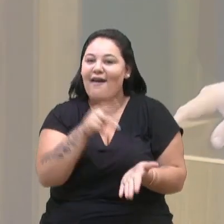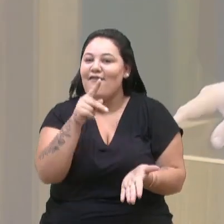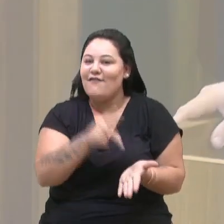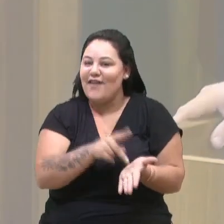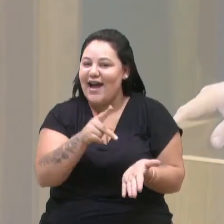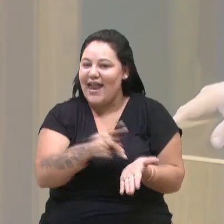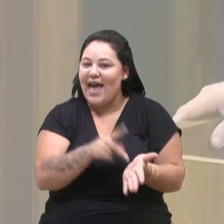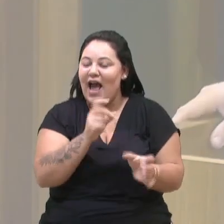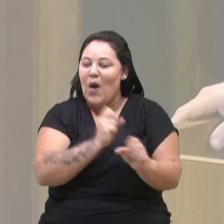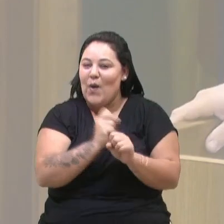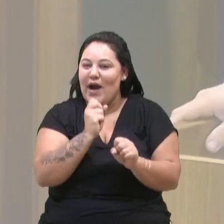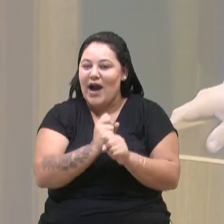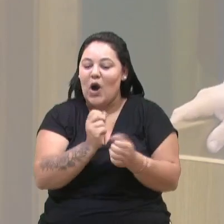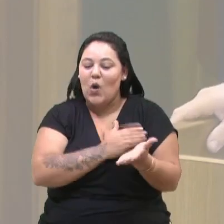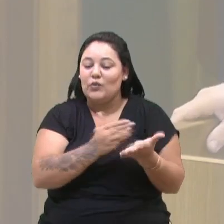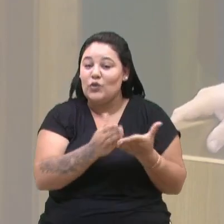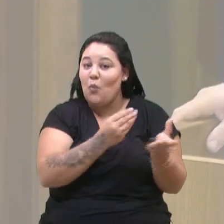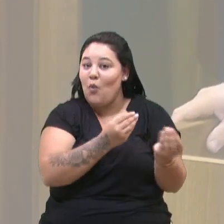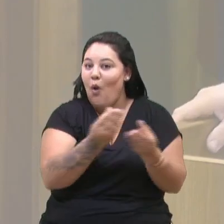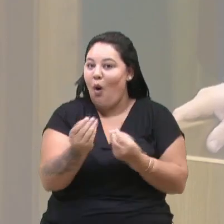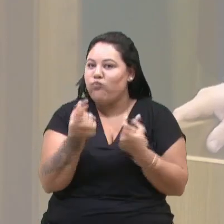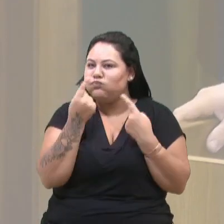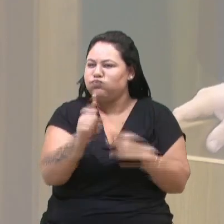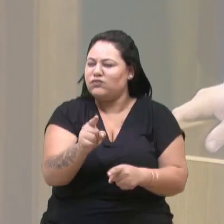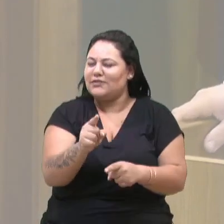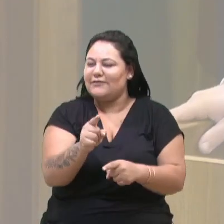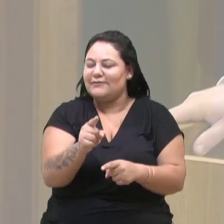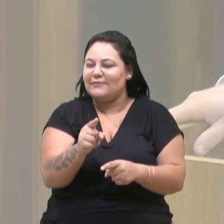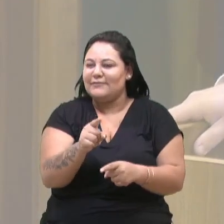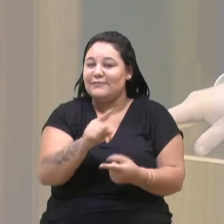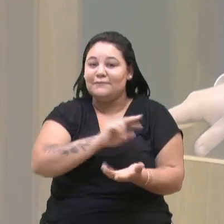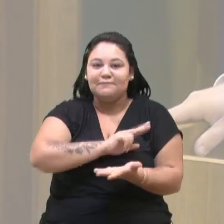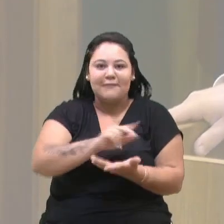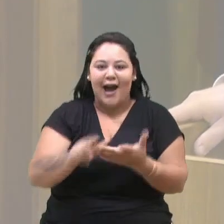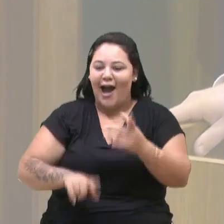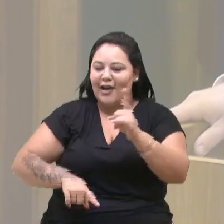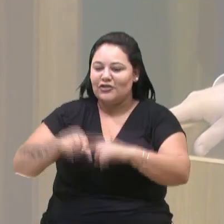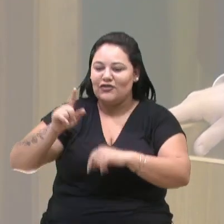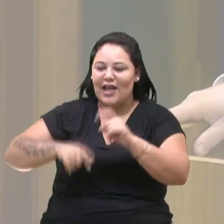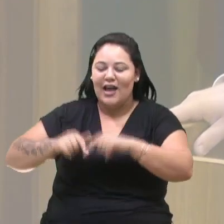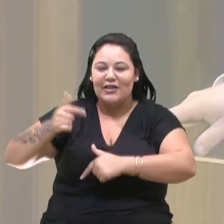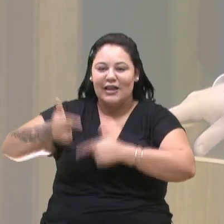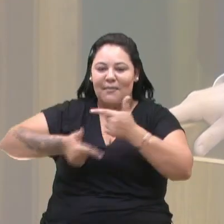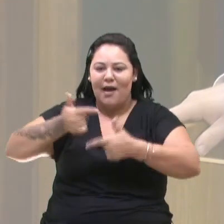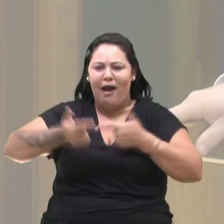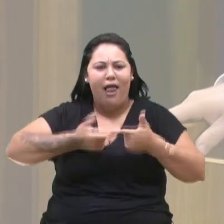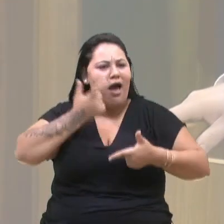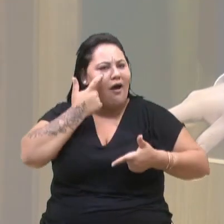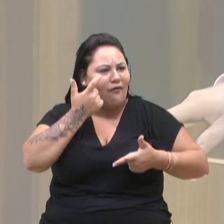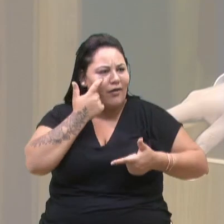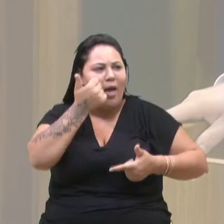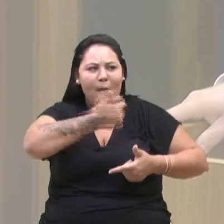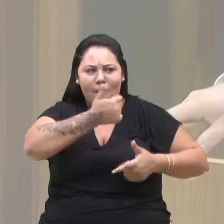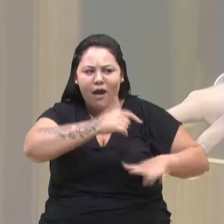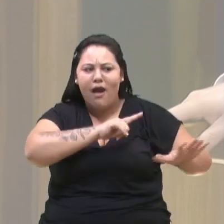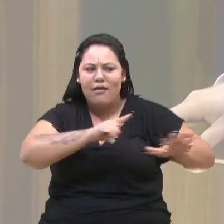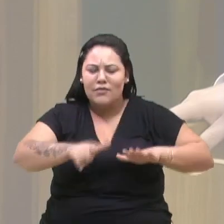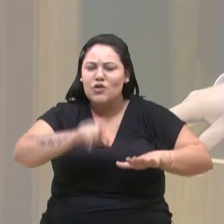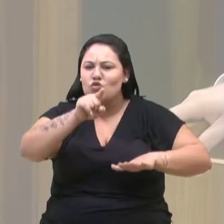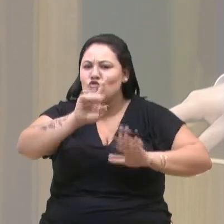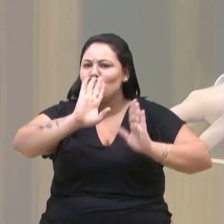começou com muitos desafios, né, uma série de atividades, e vi que desde a primeira semana, né, tem